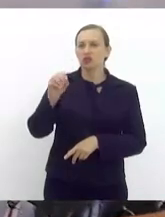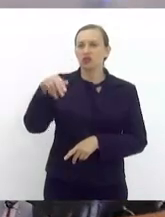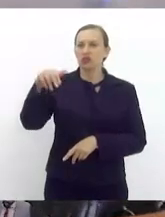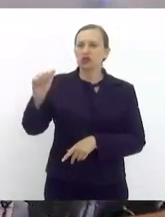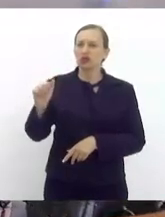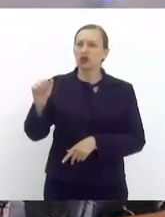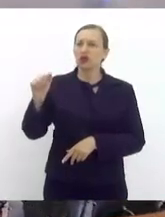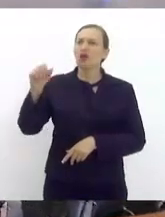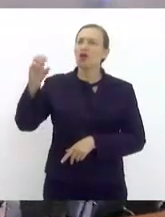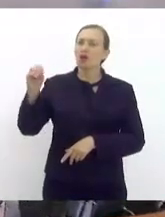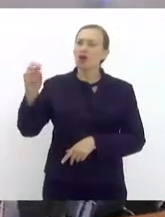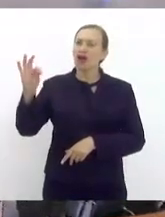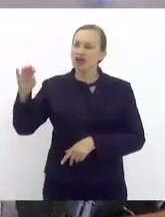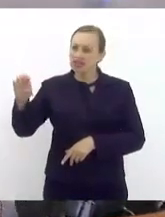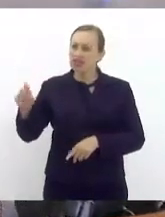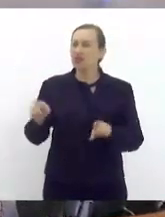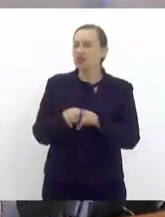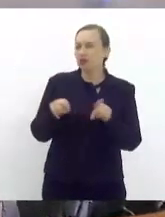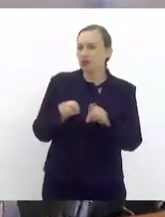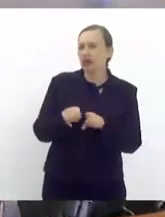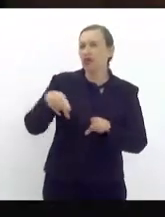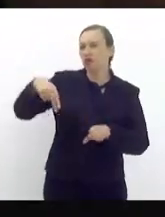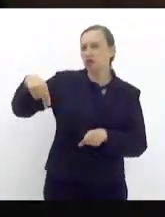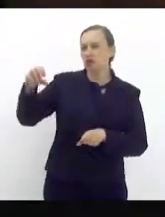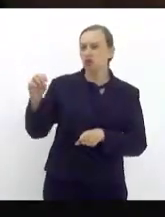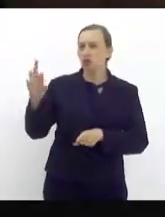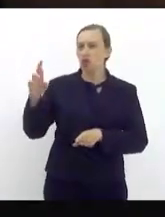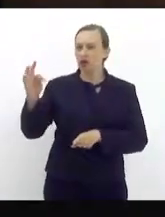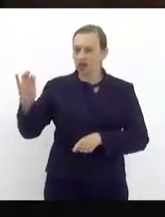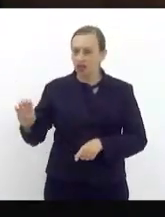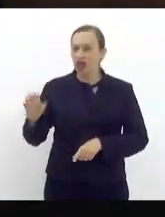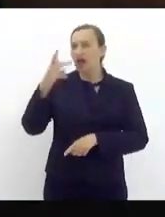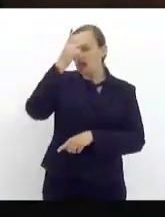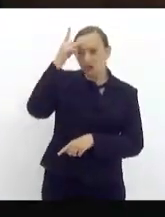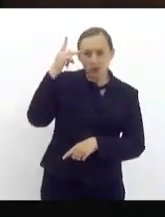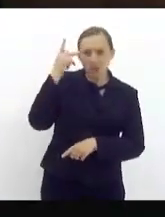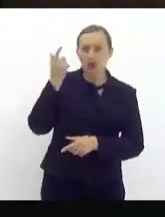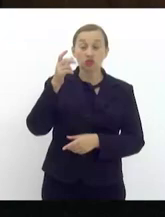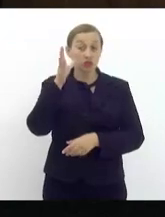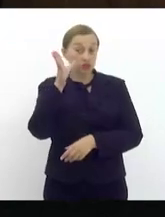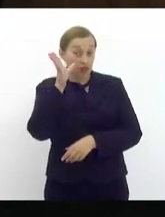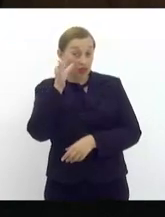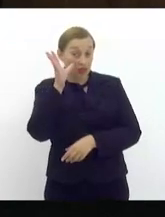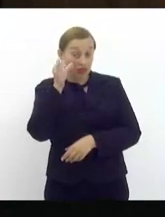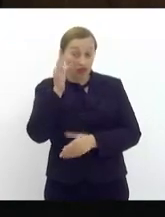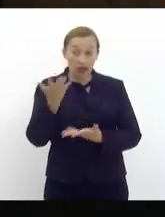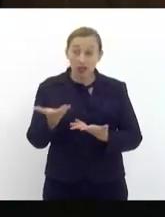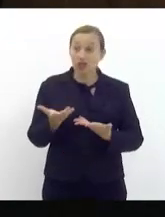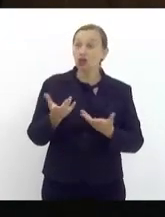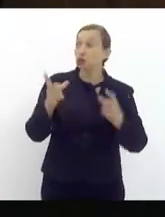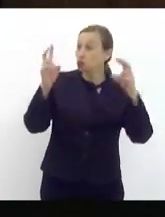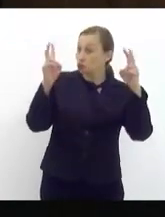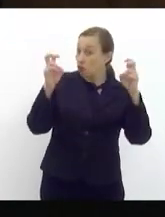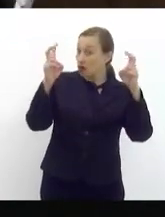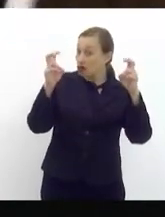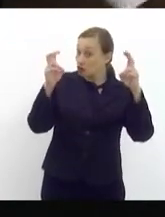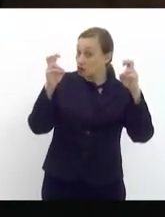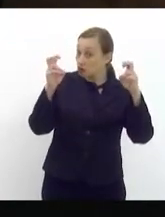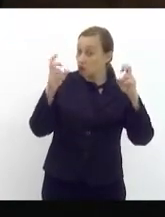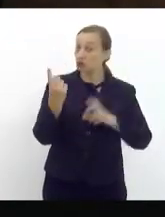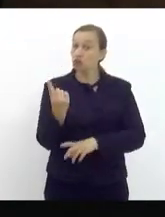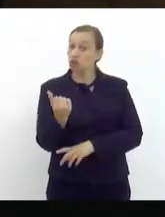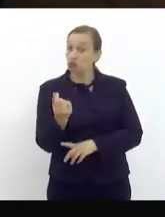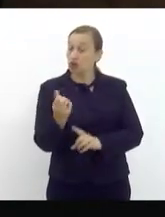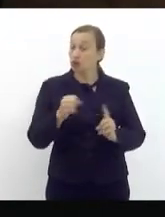Zona Norte, as pessoas que são interessadas na questão da tarifa social, que é tão importante para a nossa população de